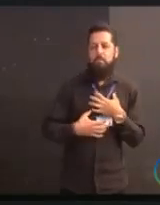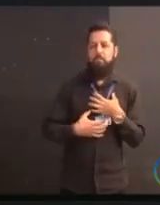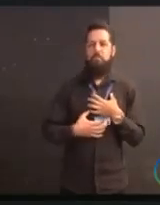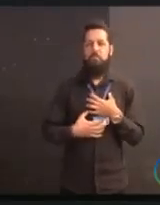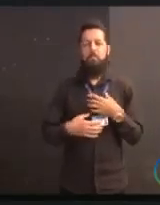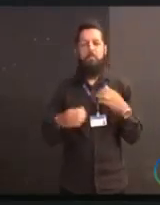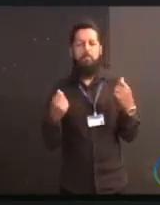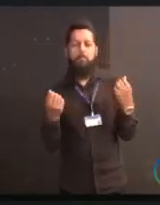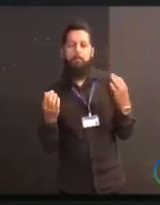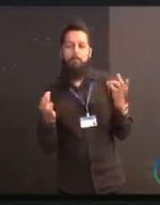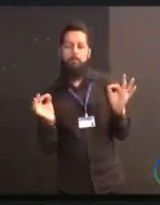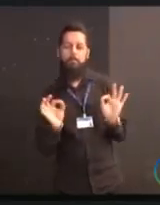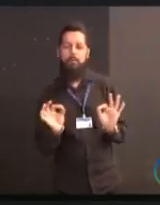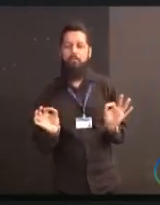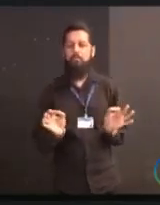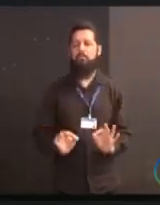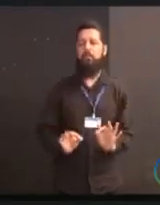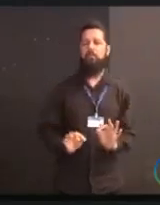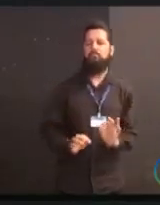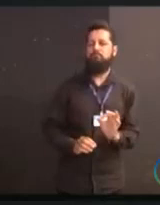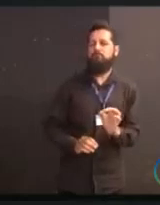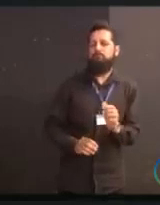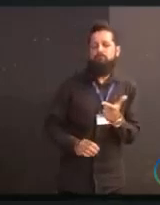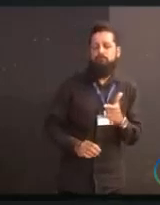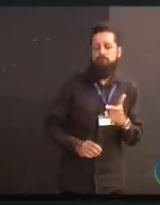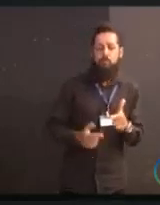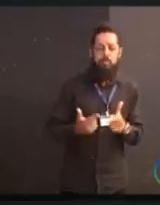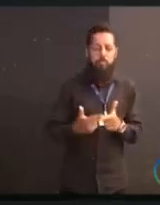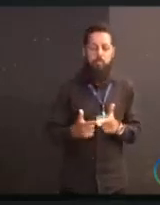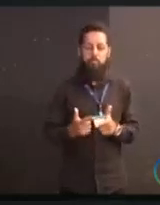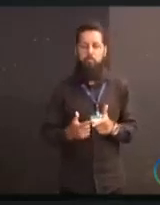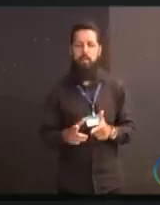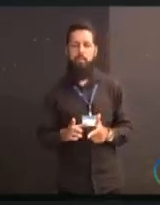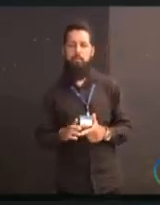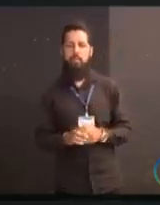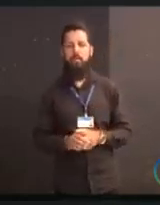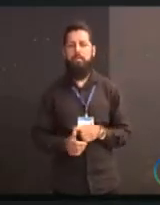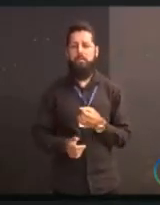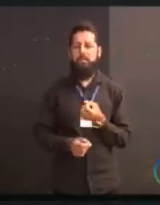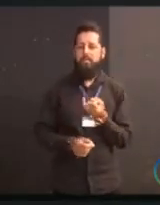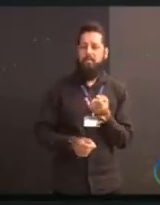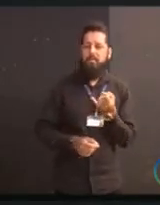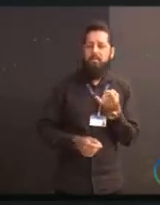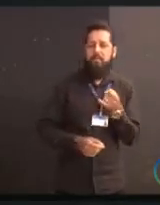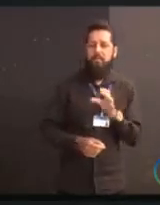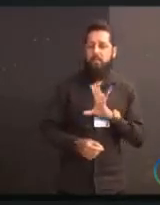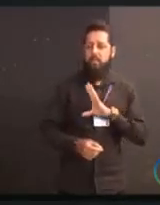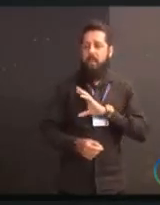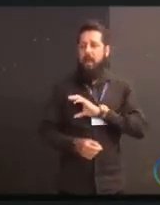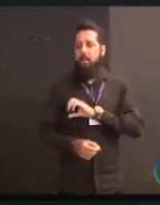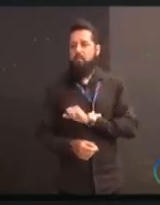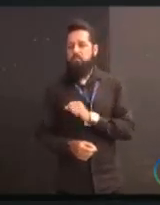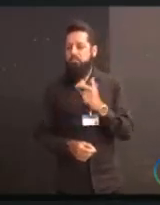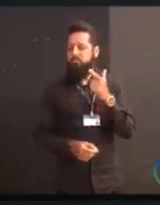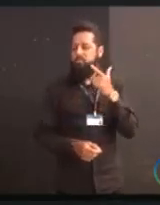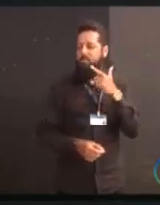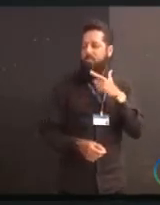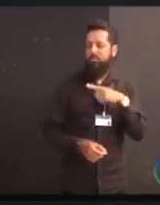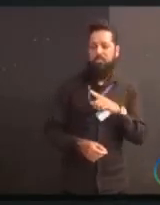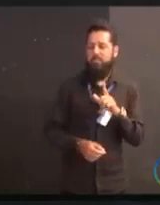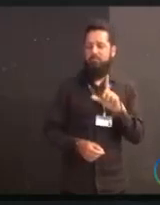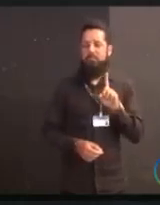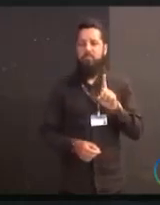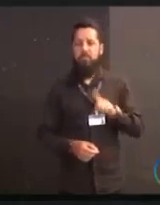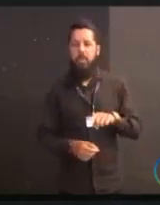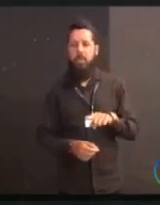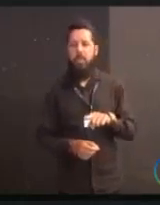perfeito. Se não der para ser amor, seja pelo menos respeito. Há quem